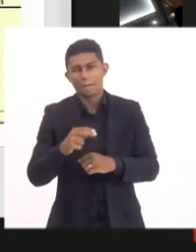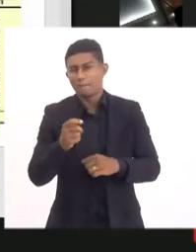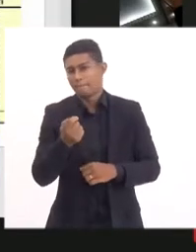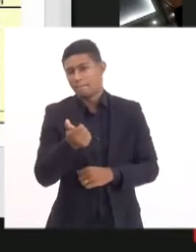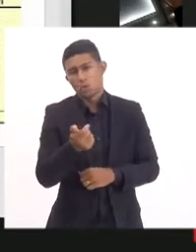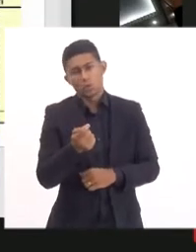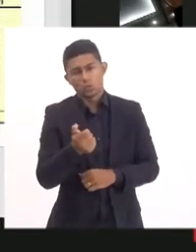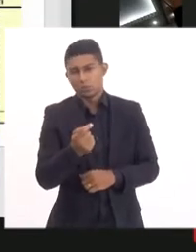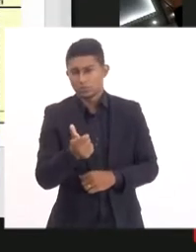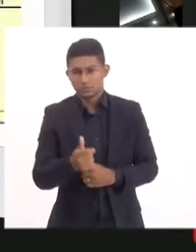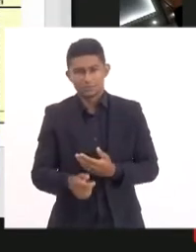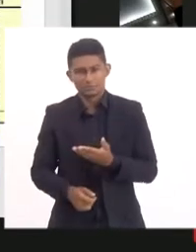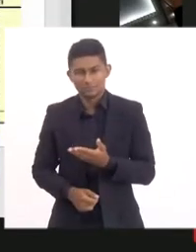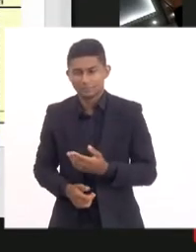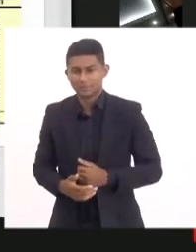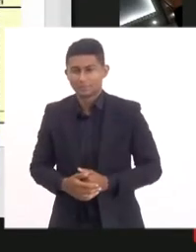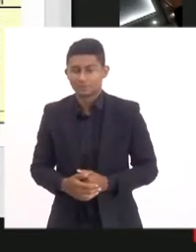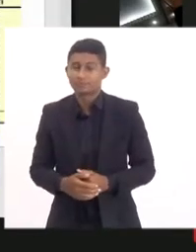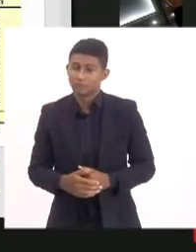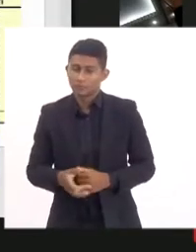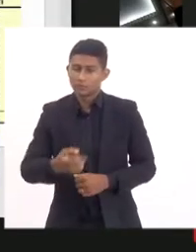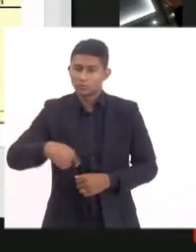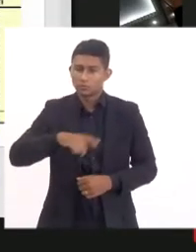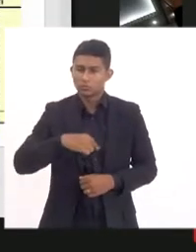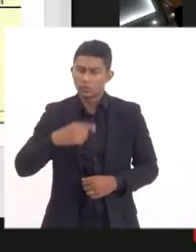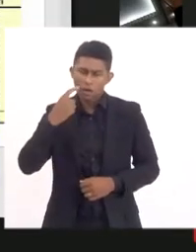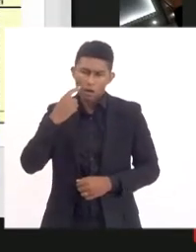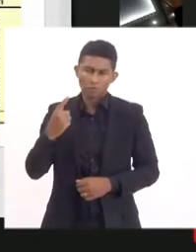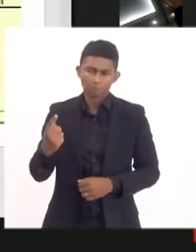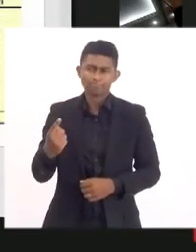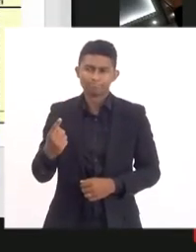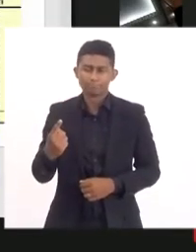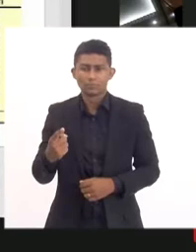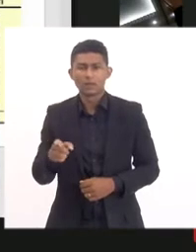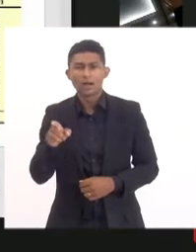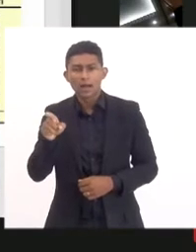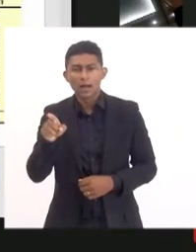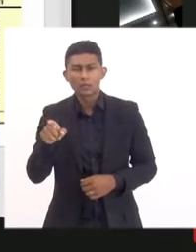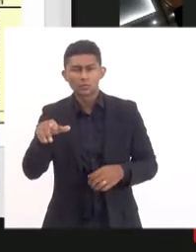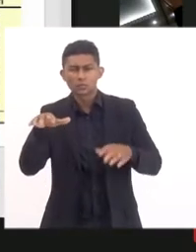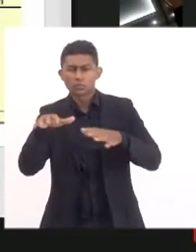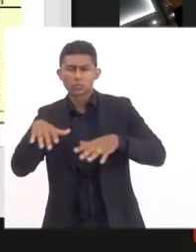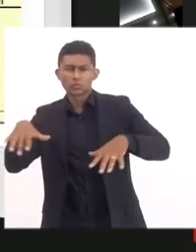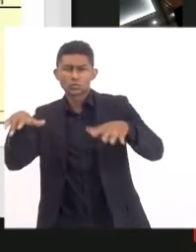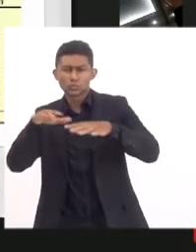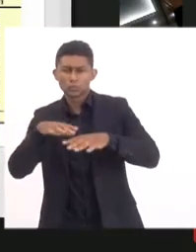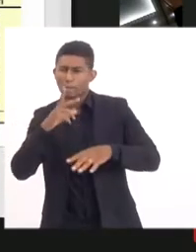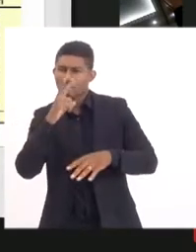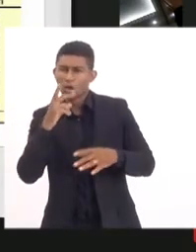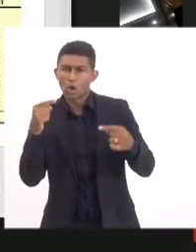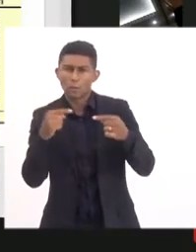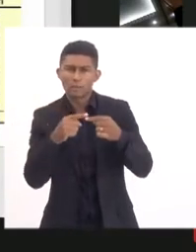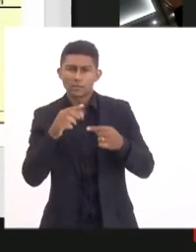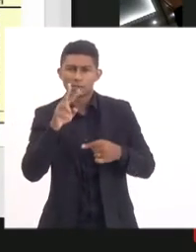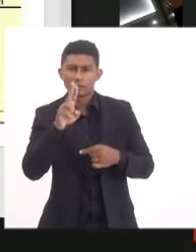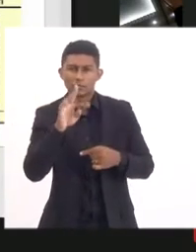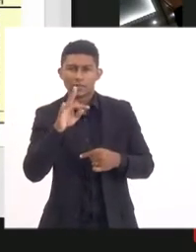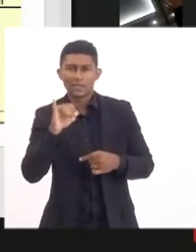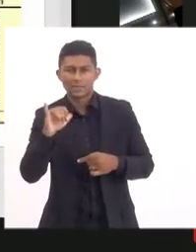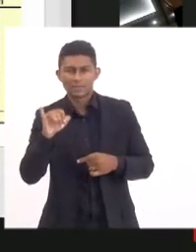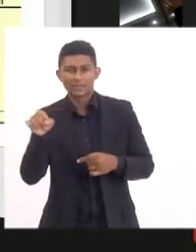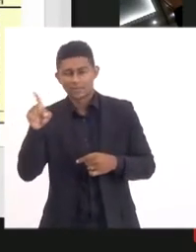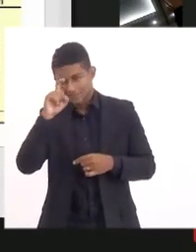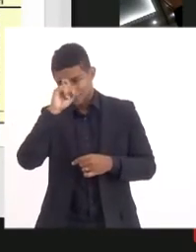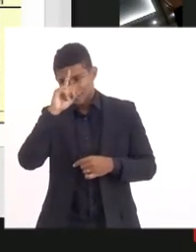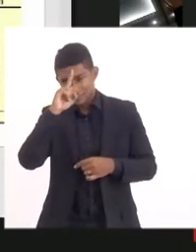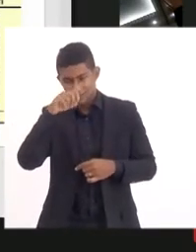que a gente observa, todos os leitos ocupados acabam sendo taxados como leitos de UTI em algumas unidades hospitalares da região